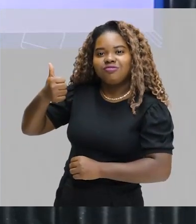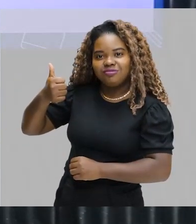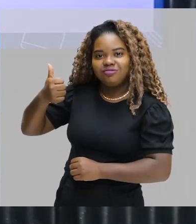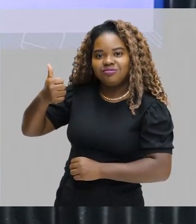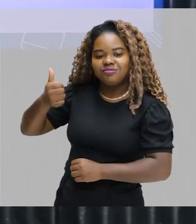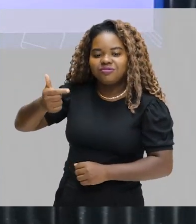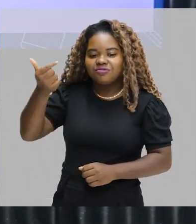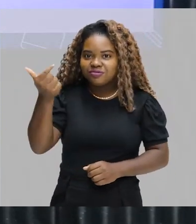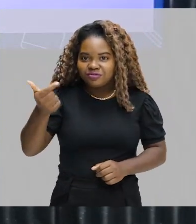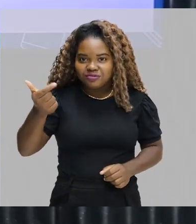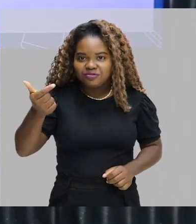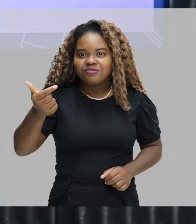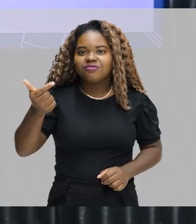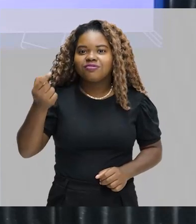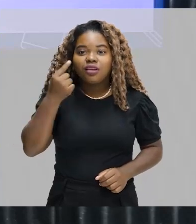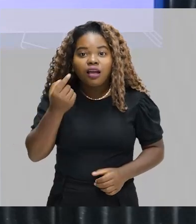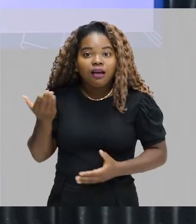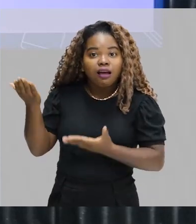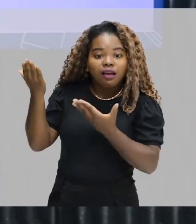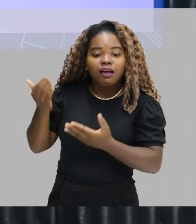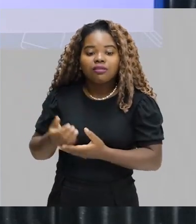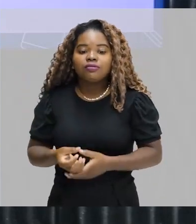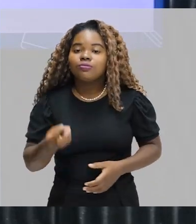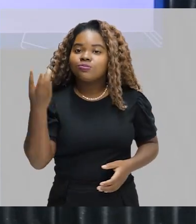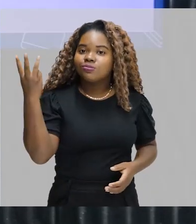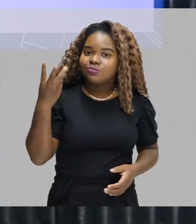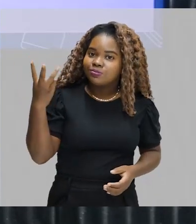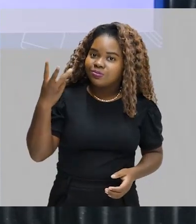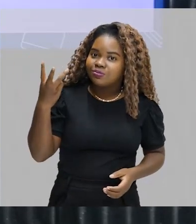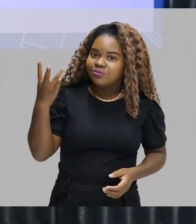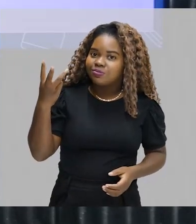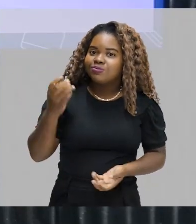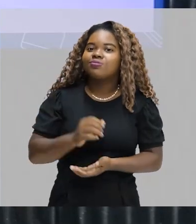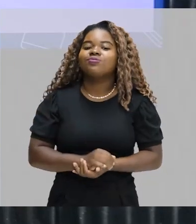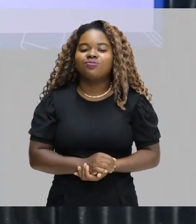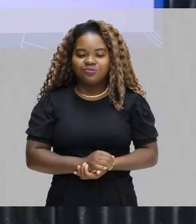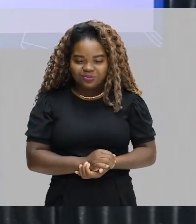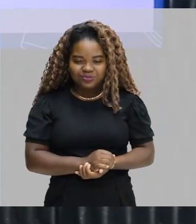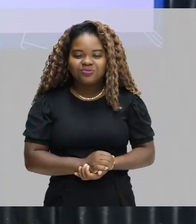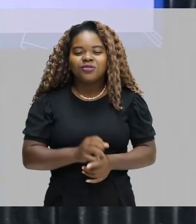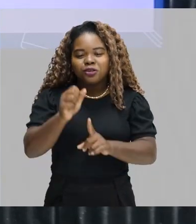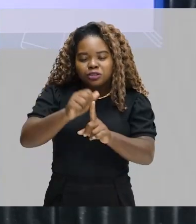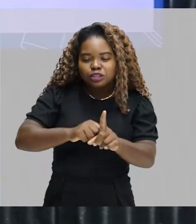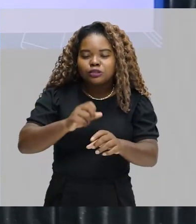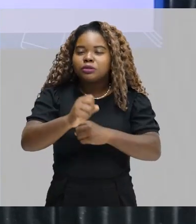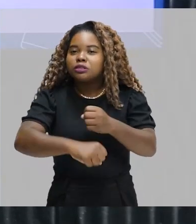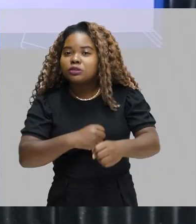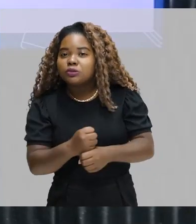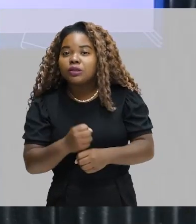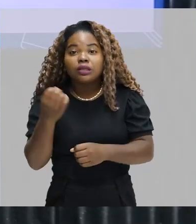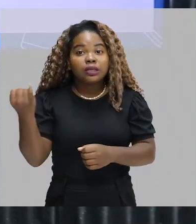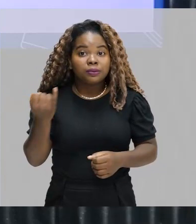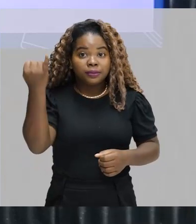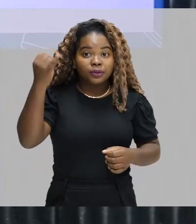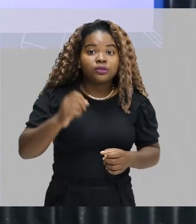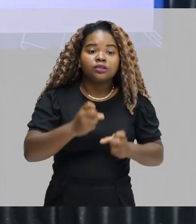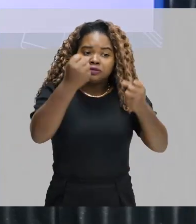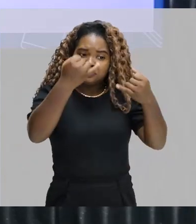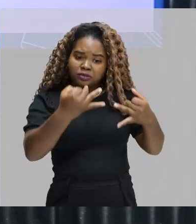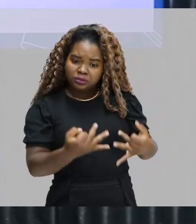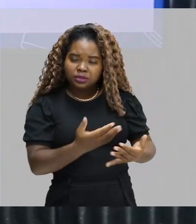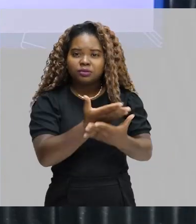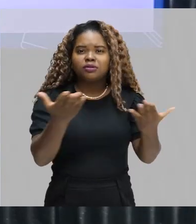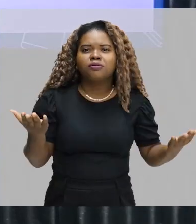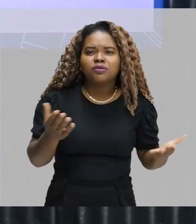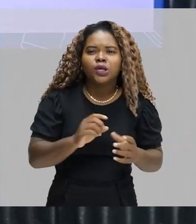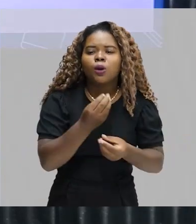números, os dias da semana na sequência, os meses do ano, e aí é interessante que eu vou falar um pouquinho para vocês da origem